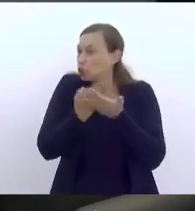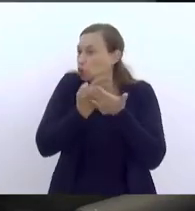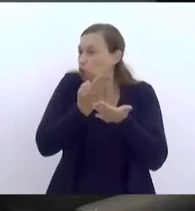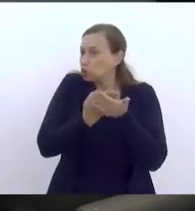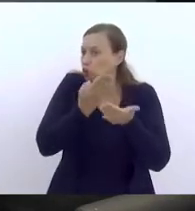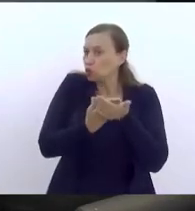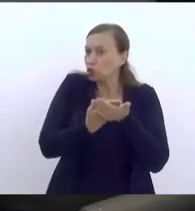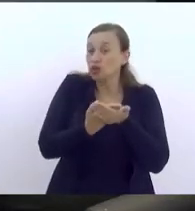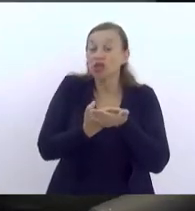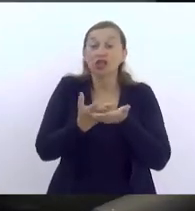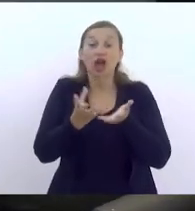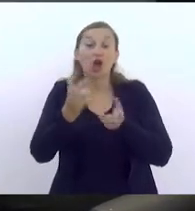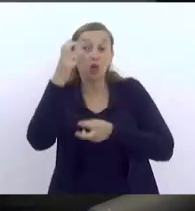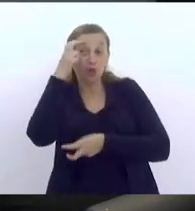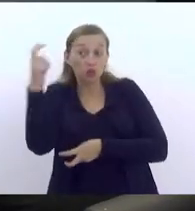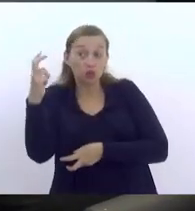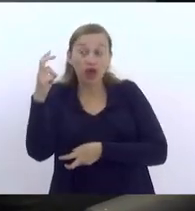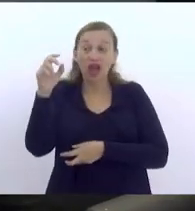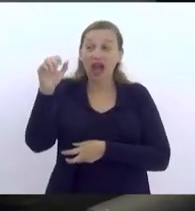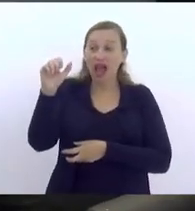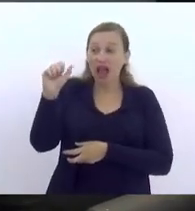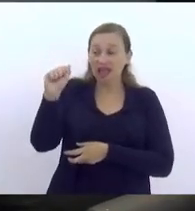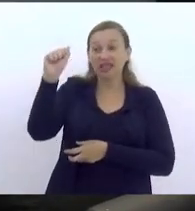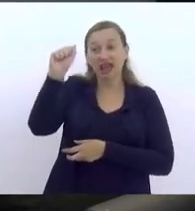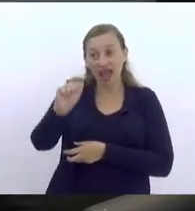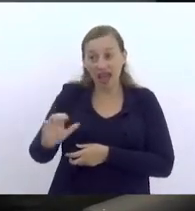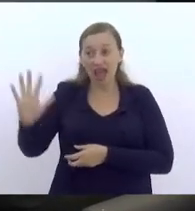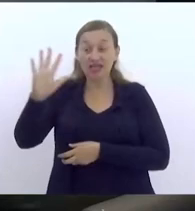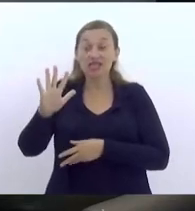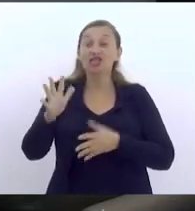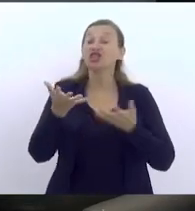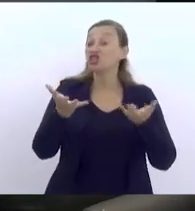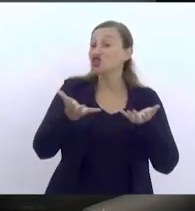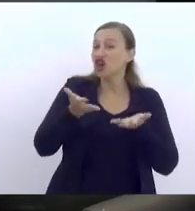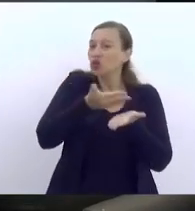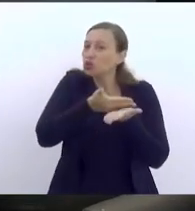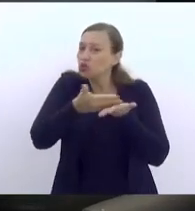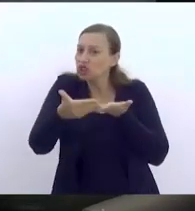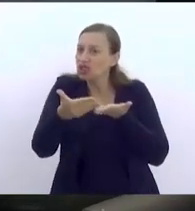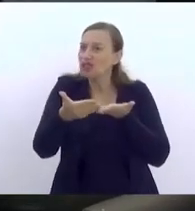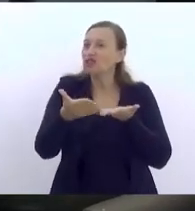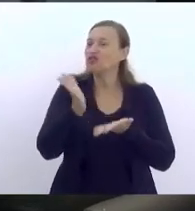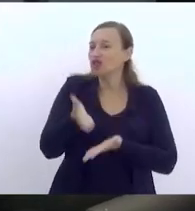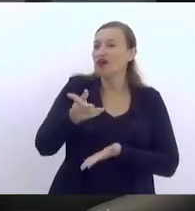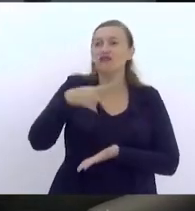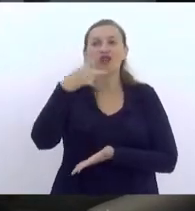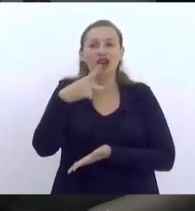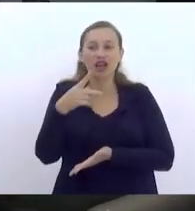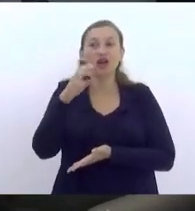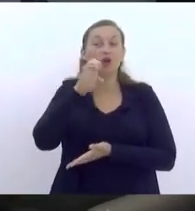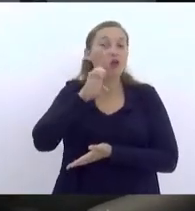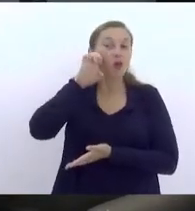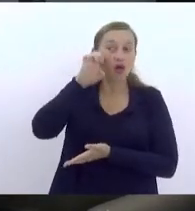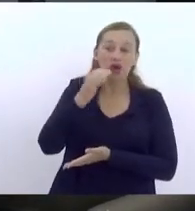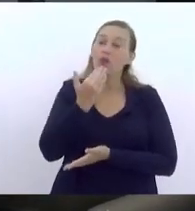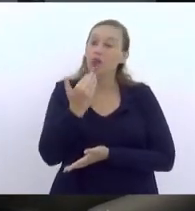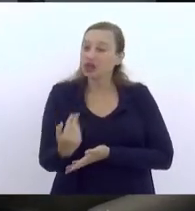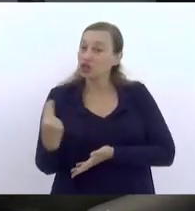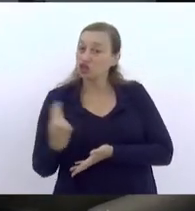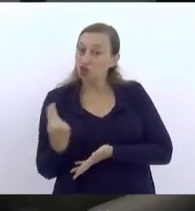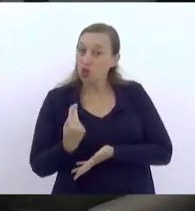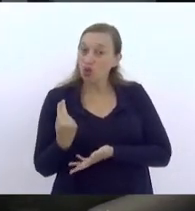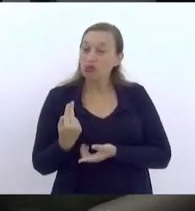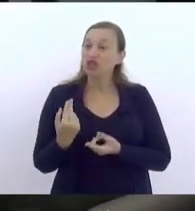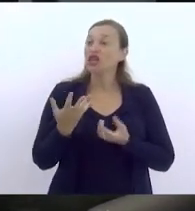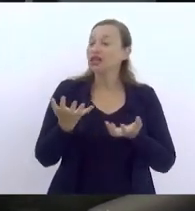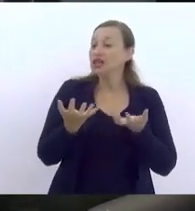cultura asiática. Então, eu queria que, inclusive, já no início do plenário, já falei com a Élica sobre pedido de coautoria,